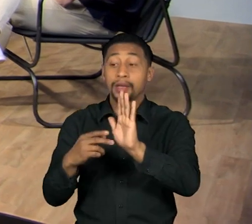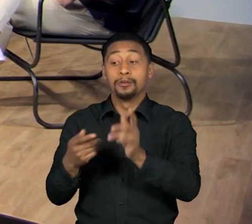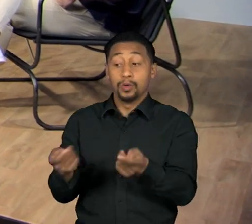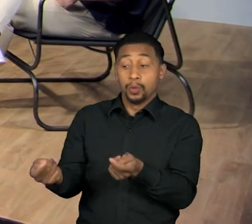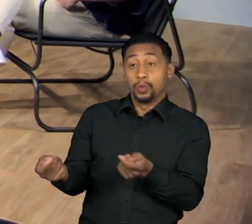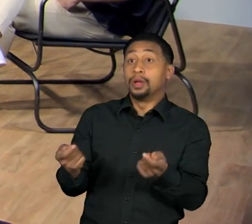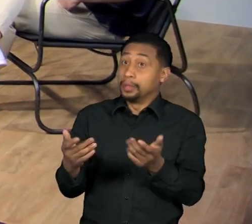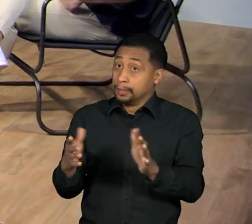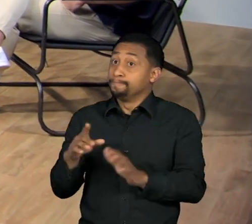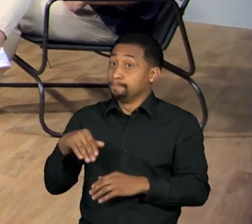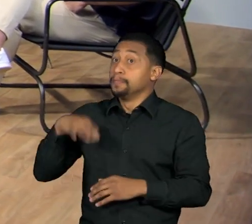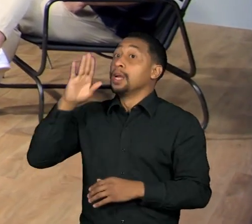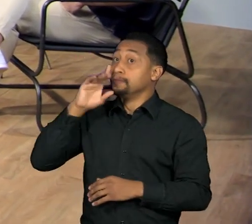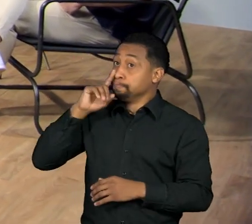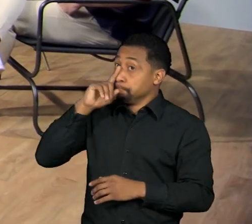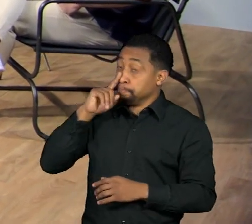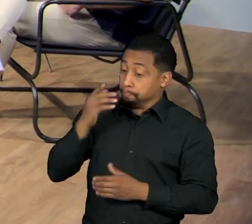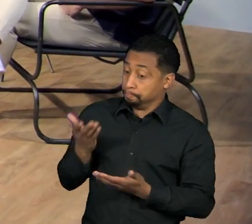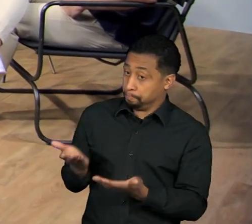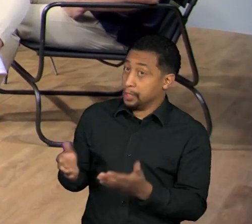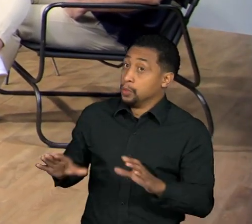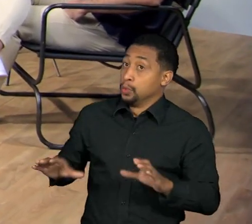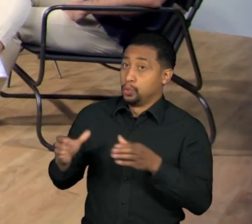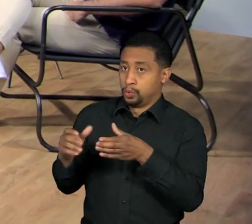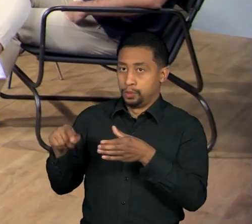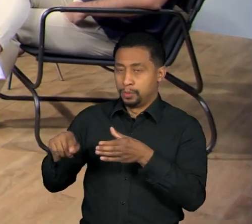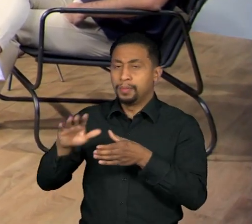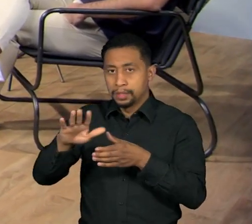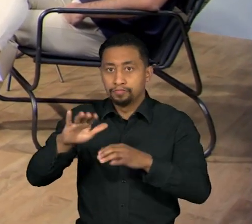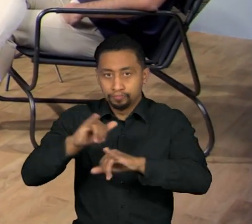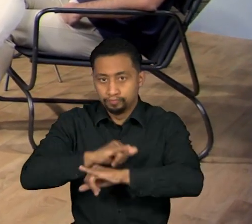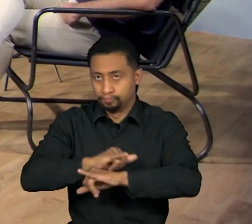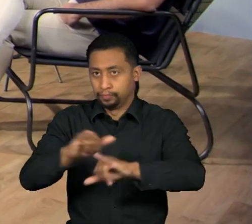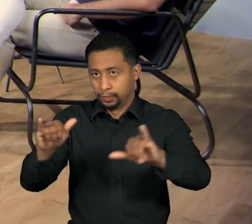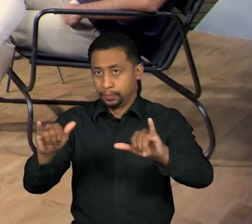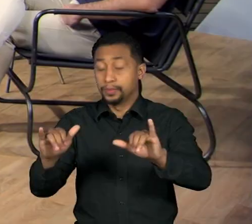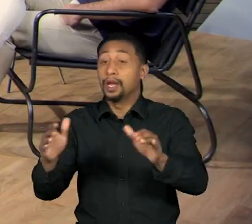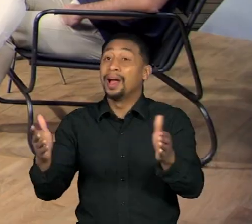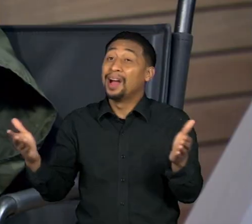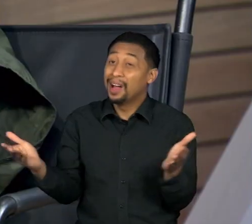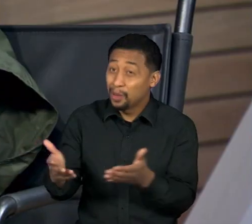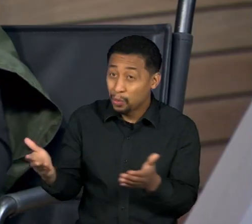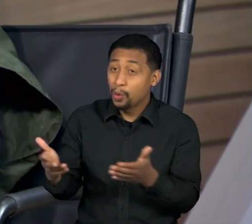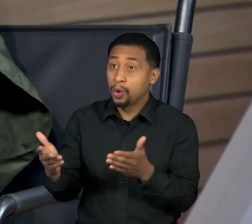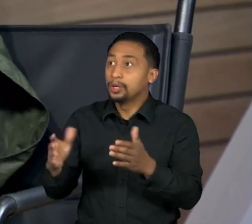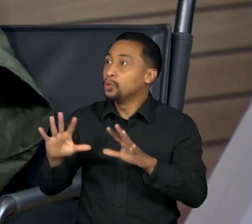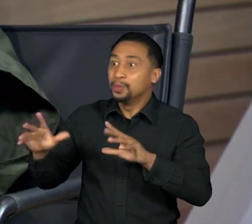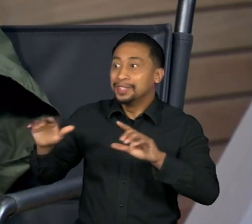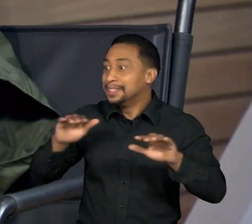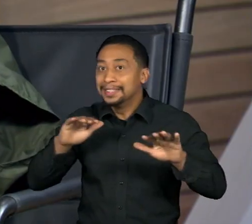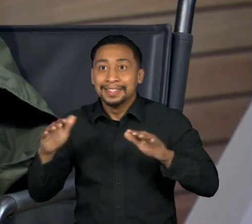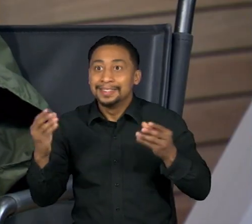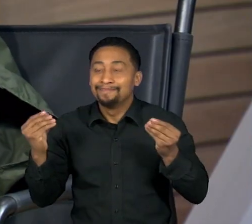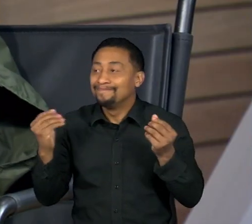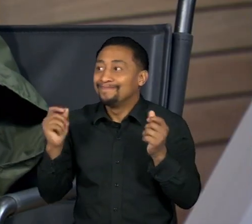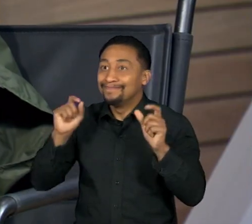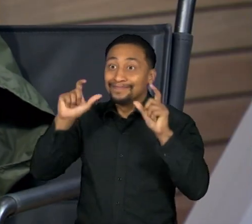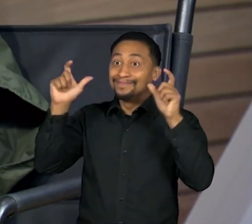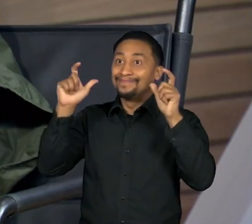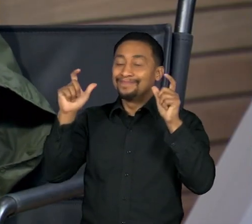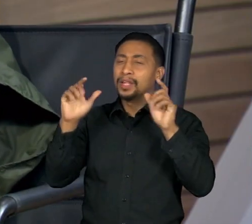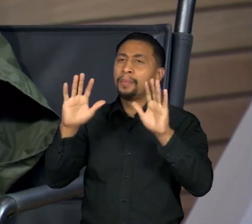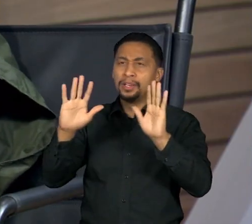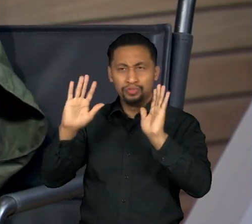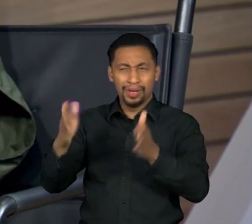né? Mas aqui fazer a última observação, o hype está agora, mas tem pelo menos uns 10 anos, quase uns